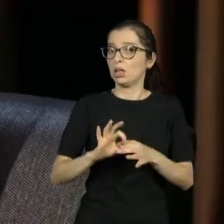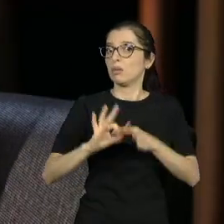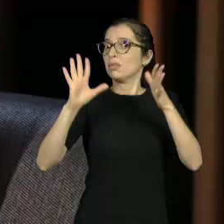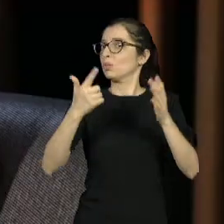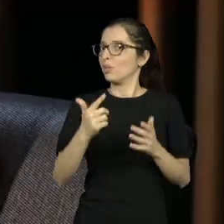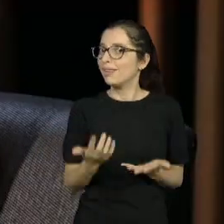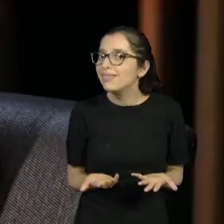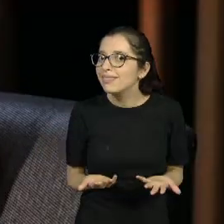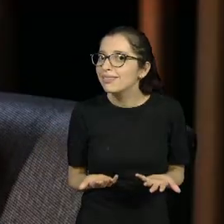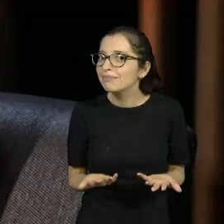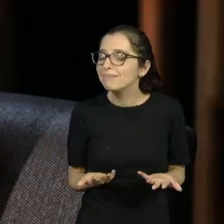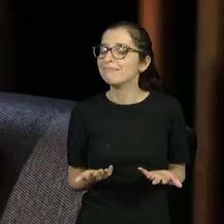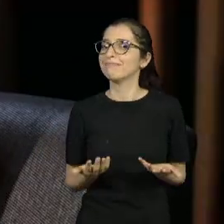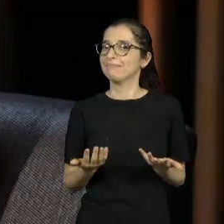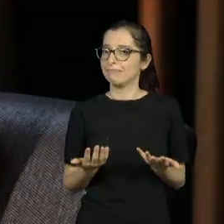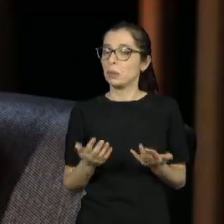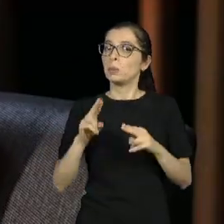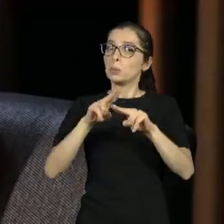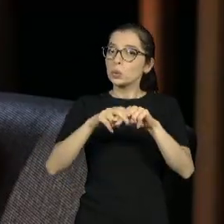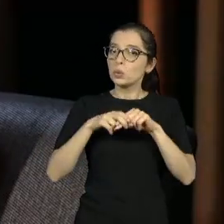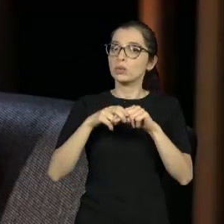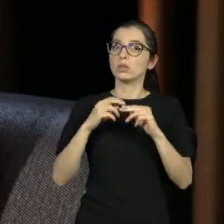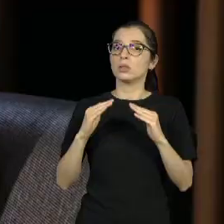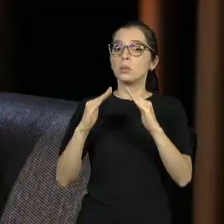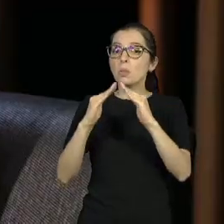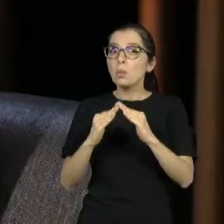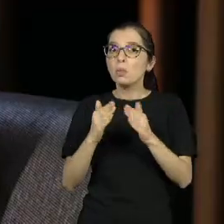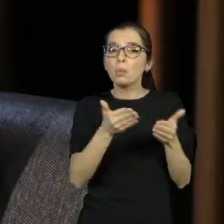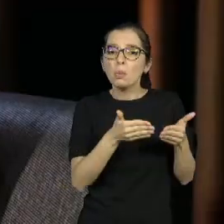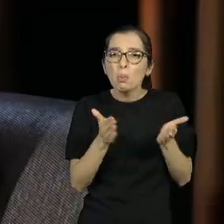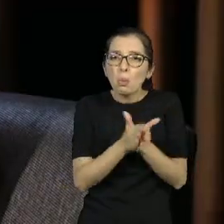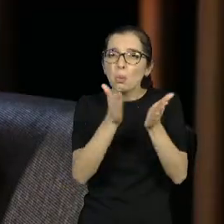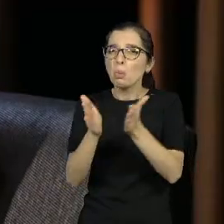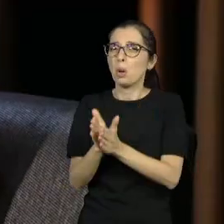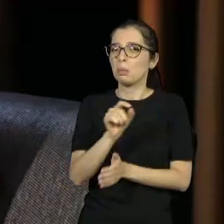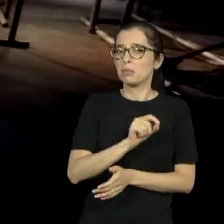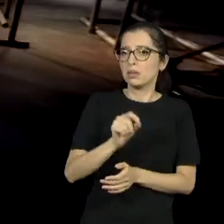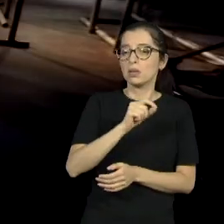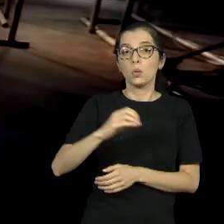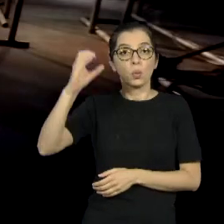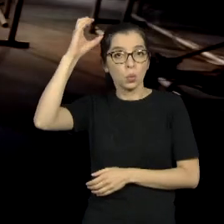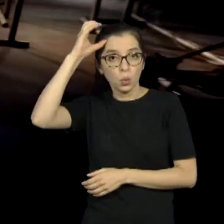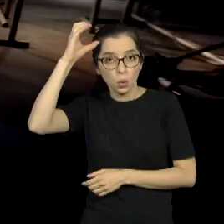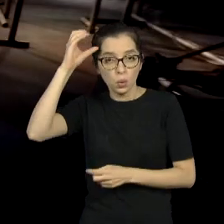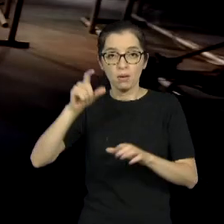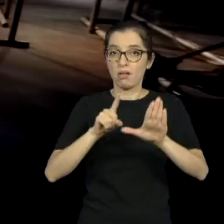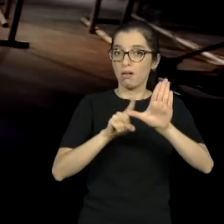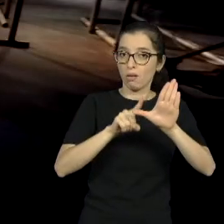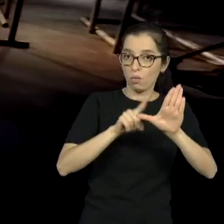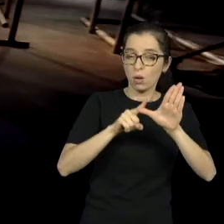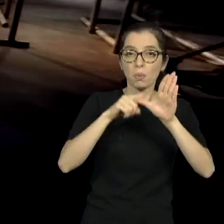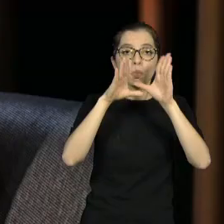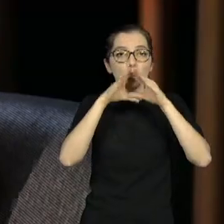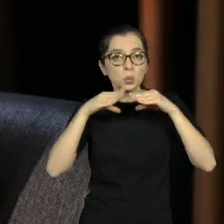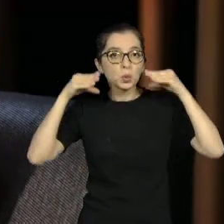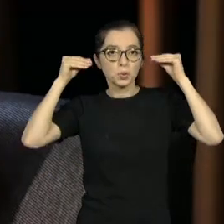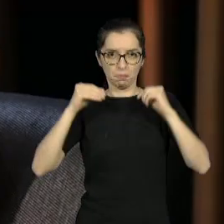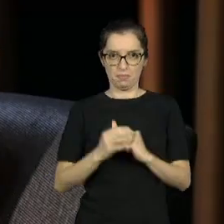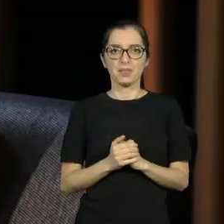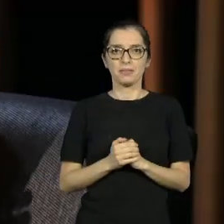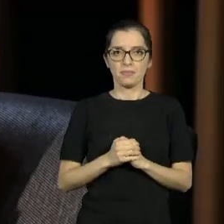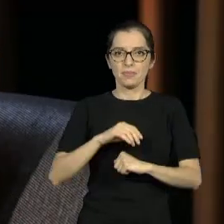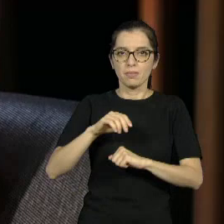moraram no Congo moraram na Nigéria morar em Moçambique morar em Angola muitas Nações que vieram para cá